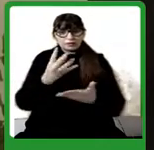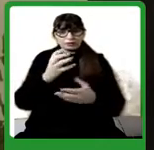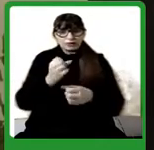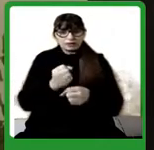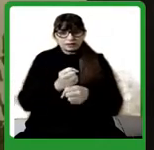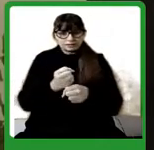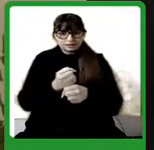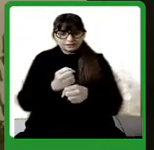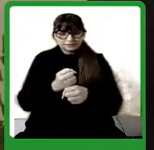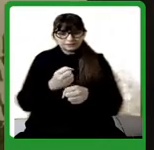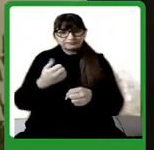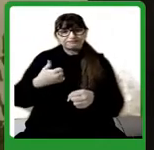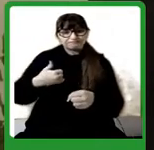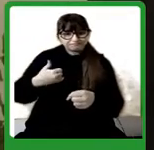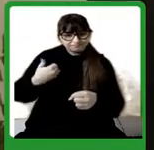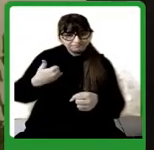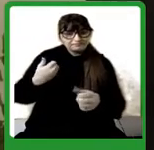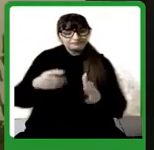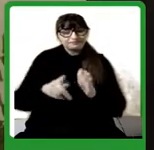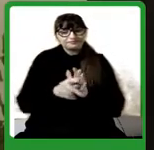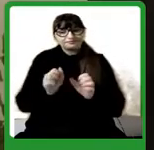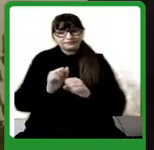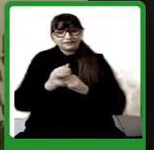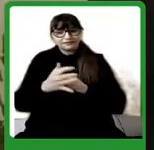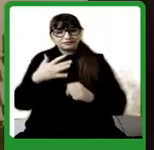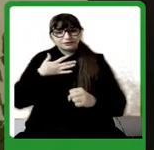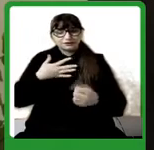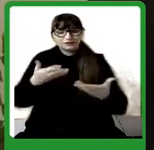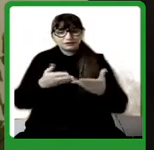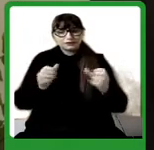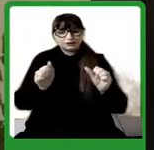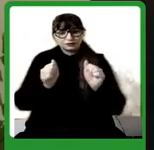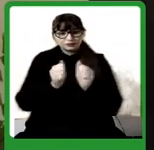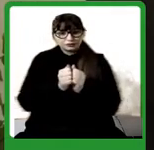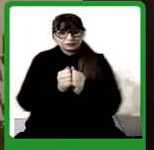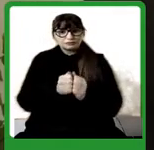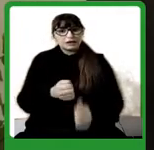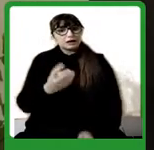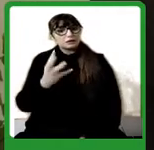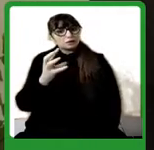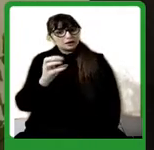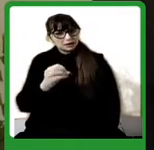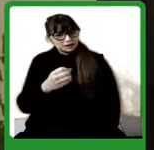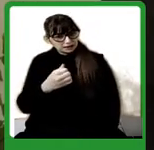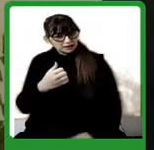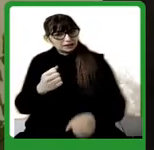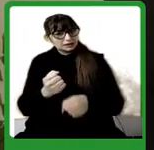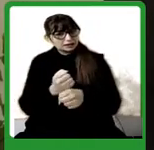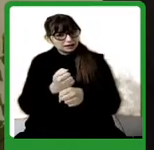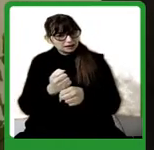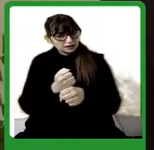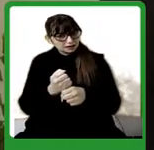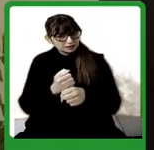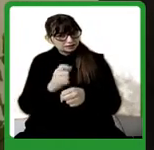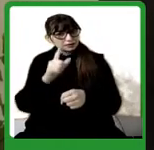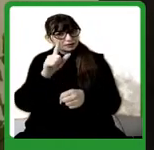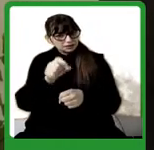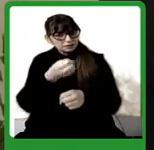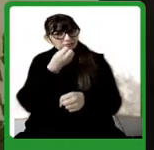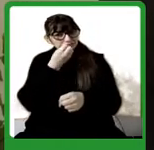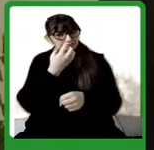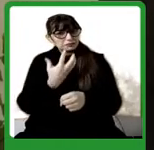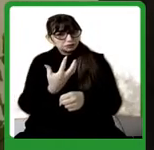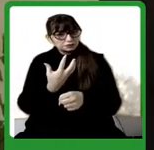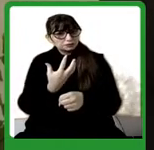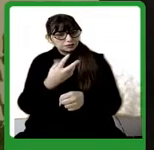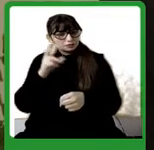E um prazer ter você aqui conosco nessa noite. Pois é, muito legal, né? 40 anos de existência não é para qualquer um. Acho que é uma